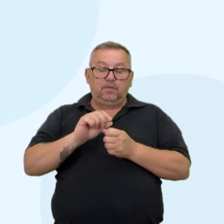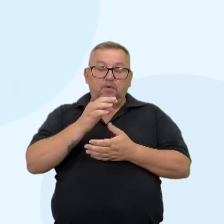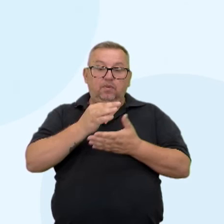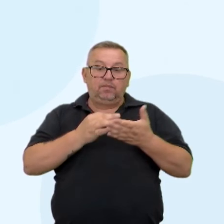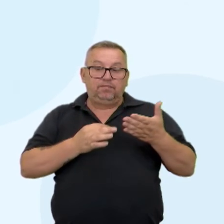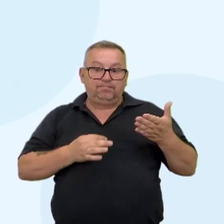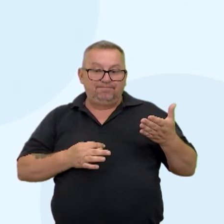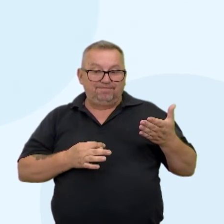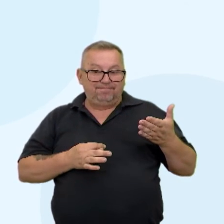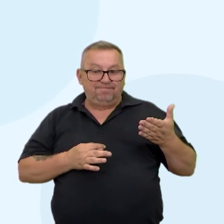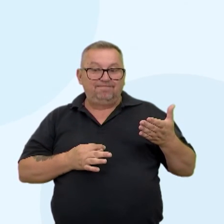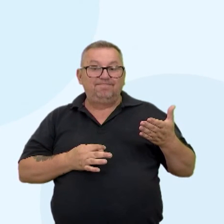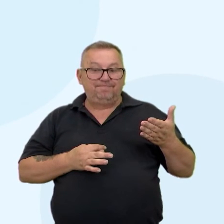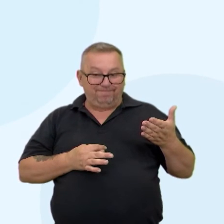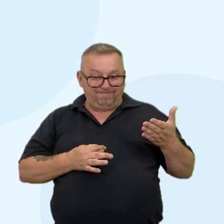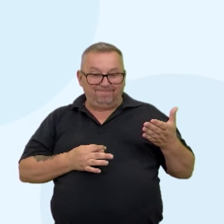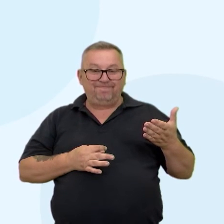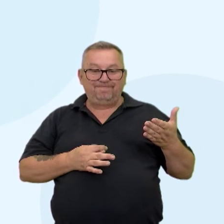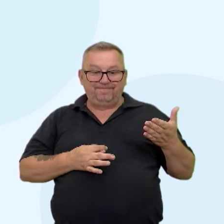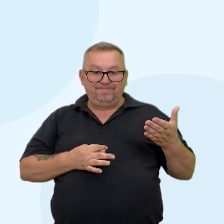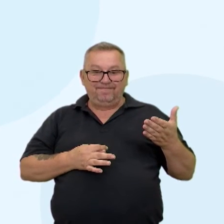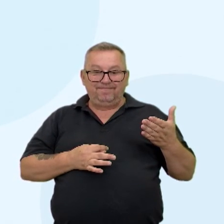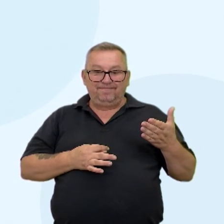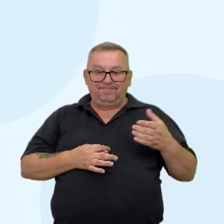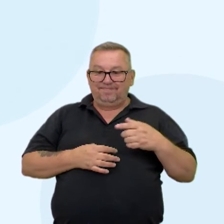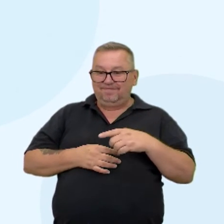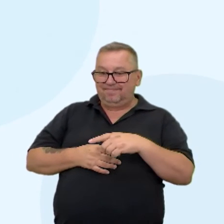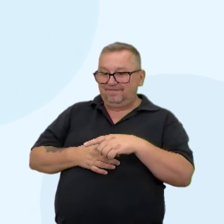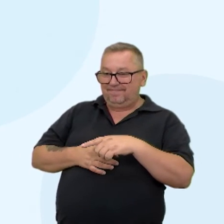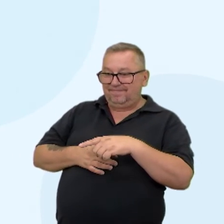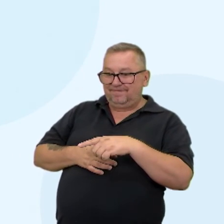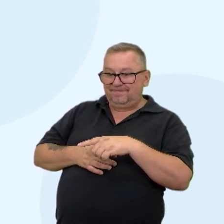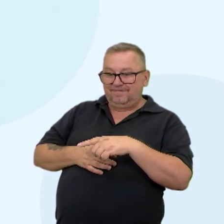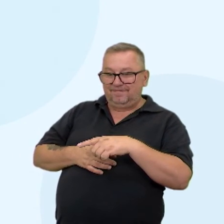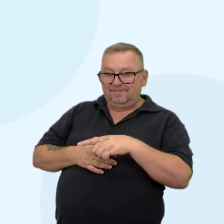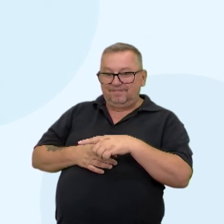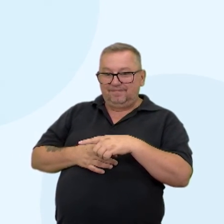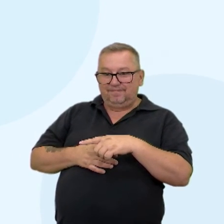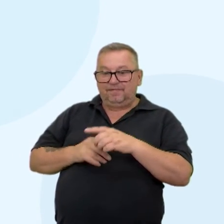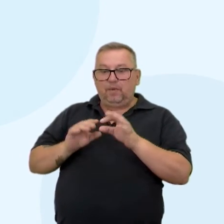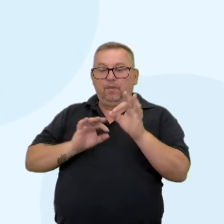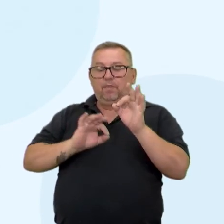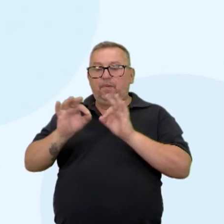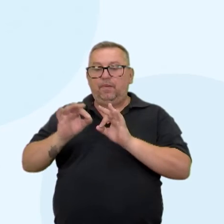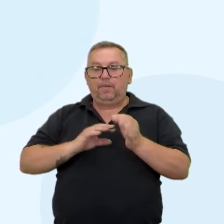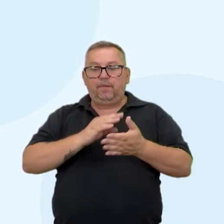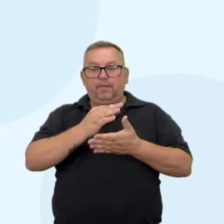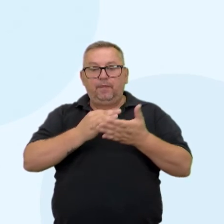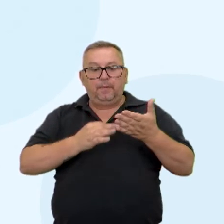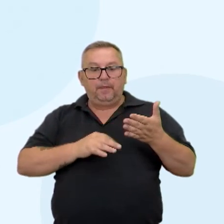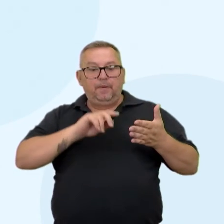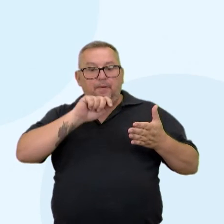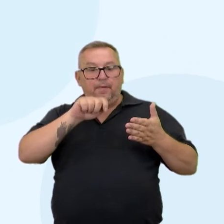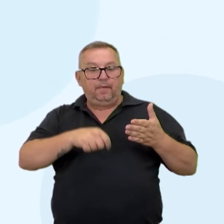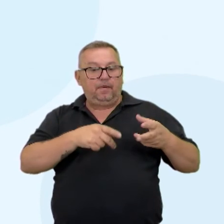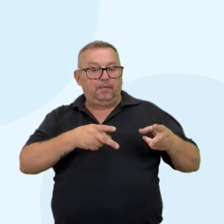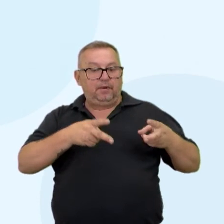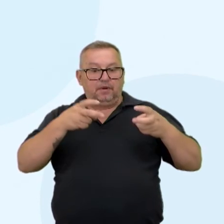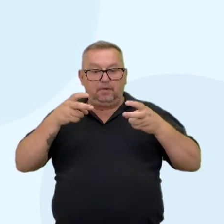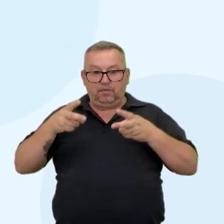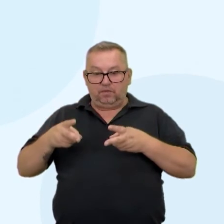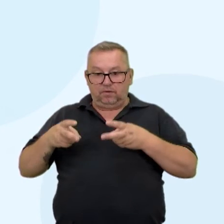podem também fazer uma produção textual, que é uma elaboração de uma produção textual com o registro